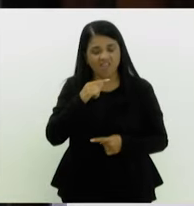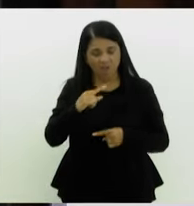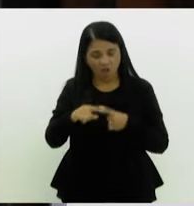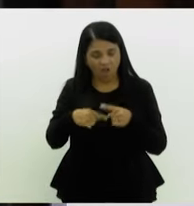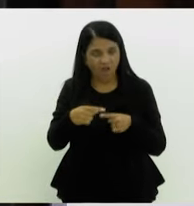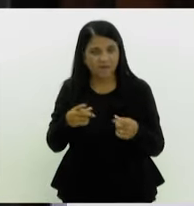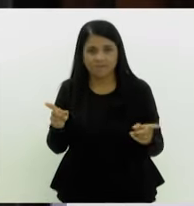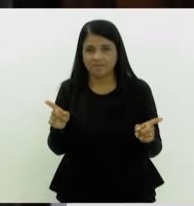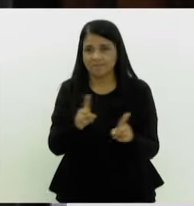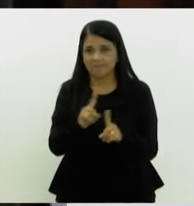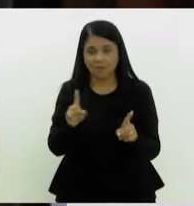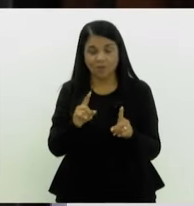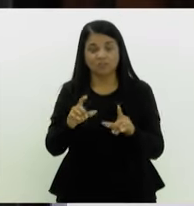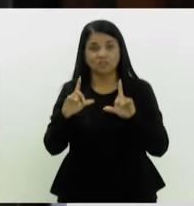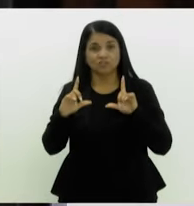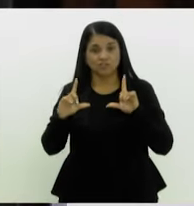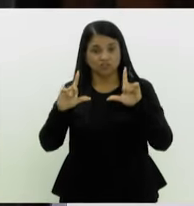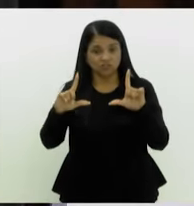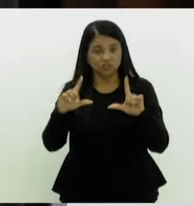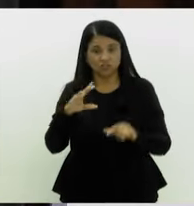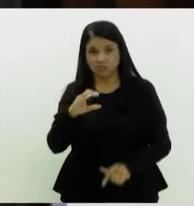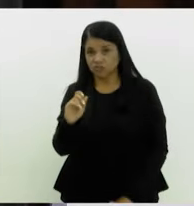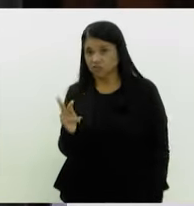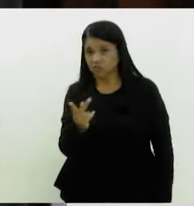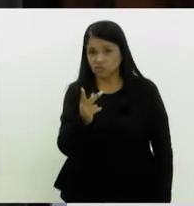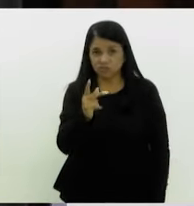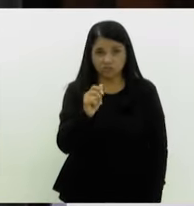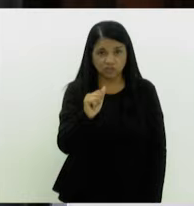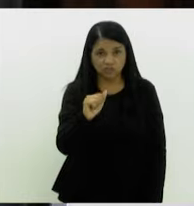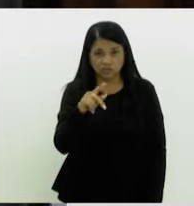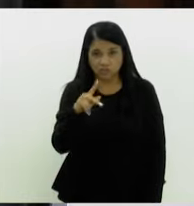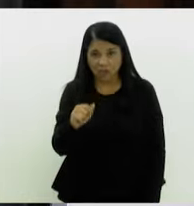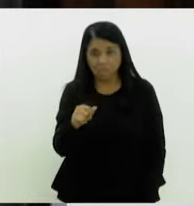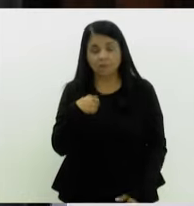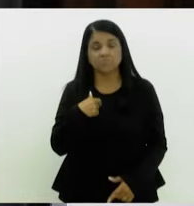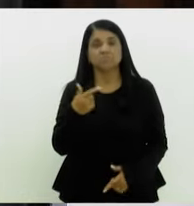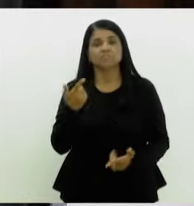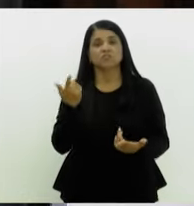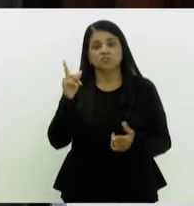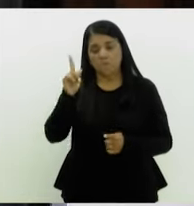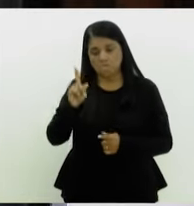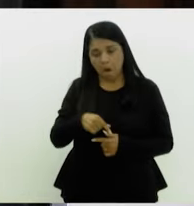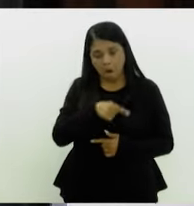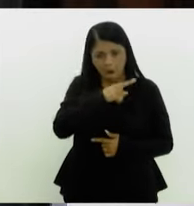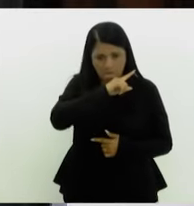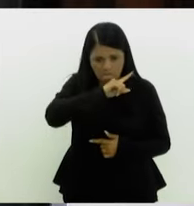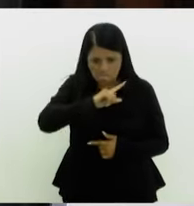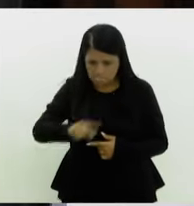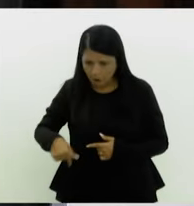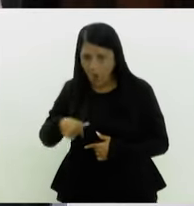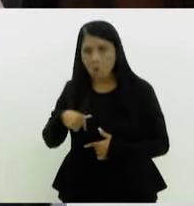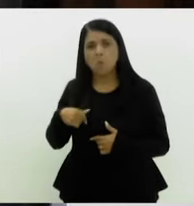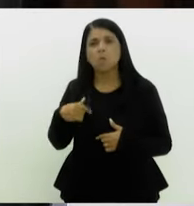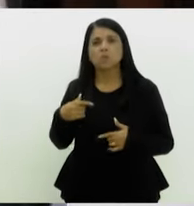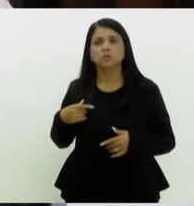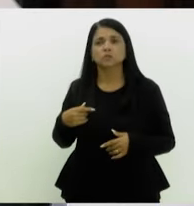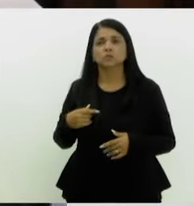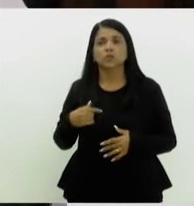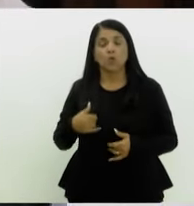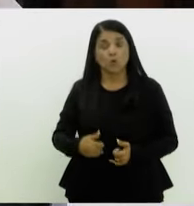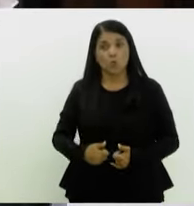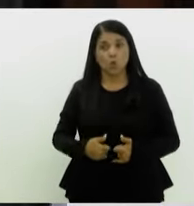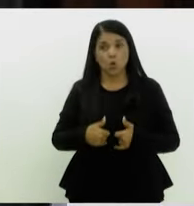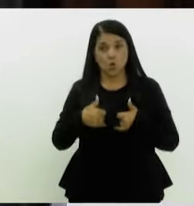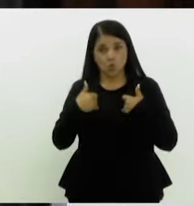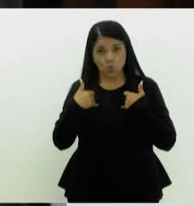laranja ganhou e não levou que a gente derruba a chapa inteira inteira e eu quero dizer do orgulho que